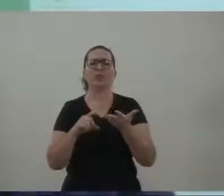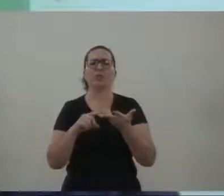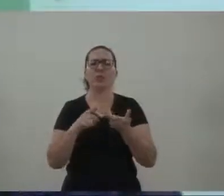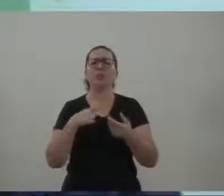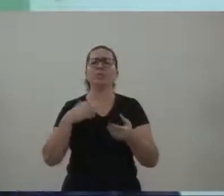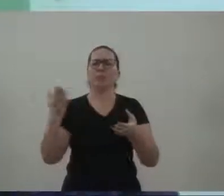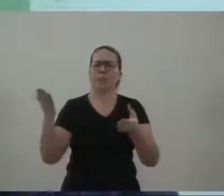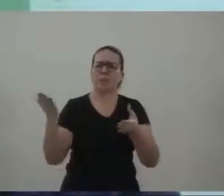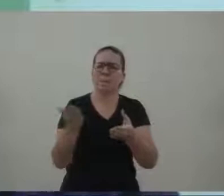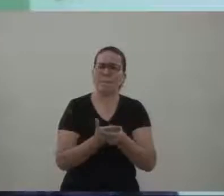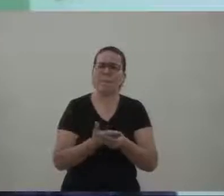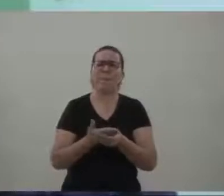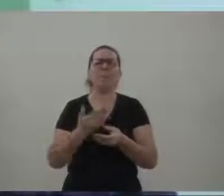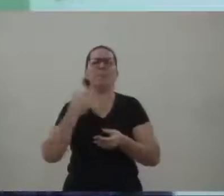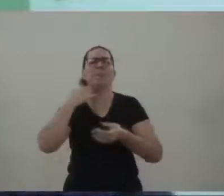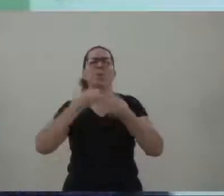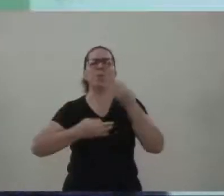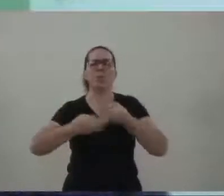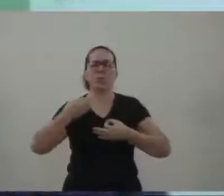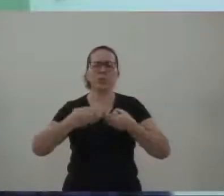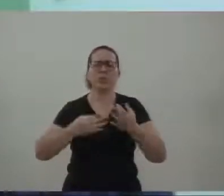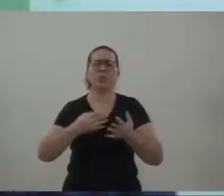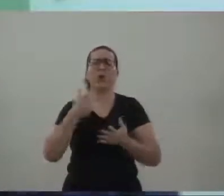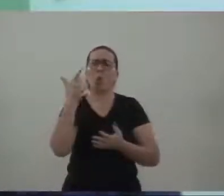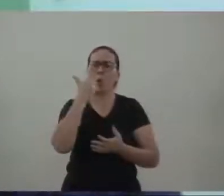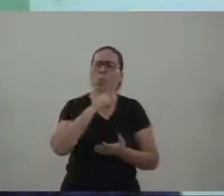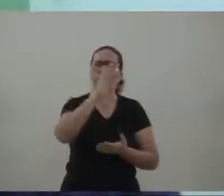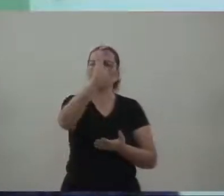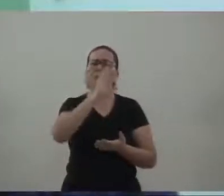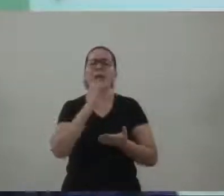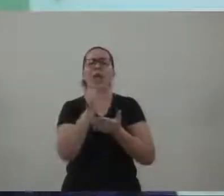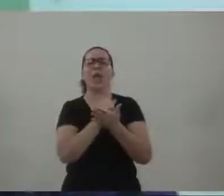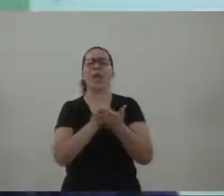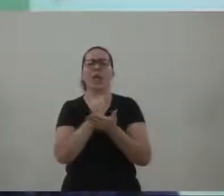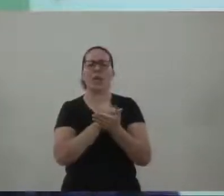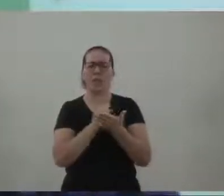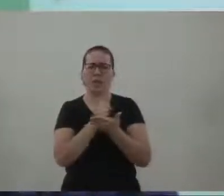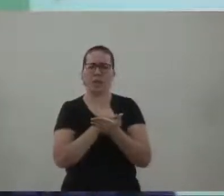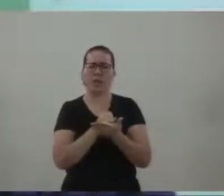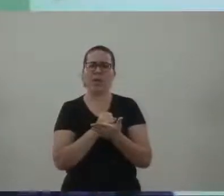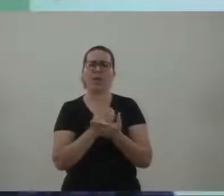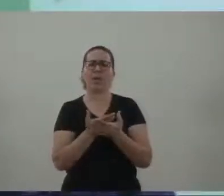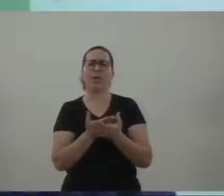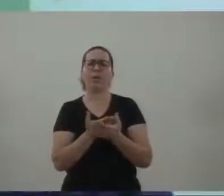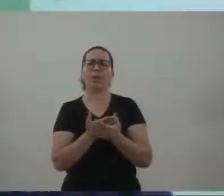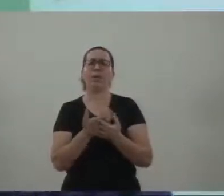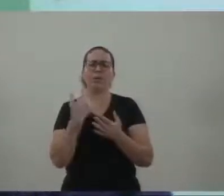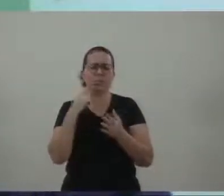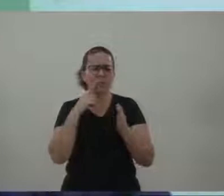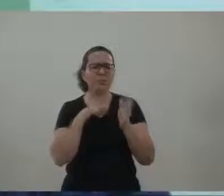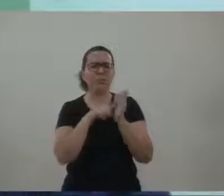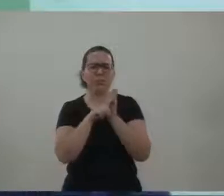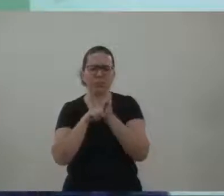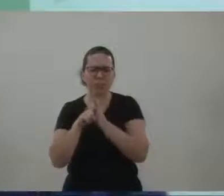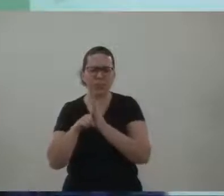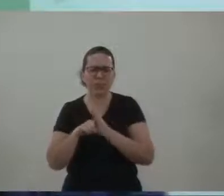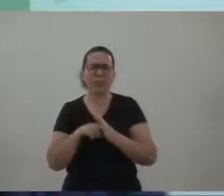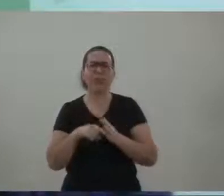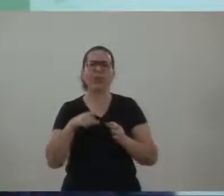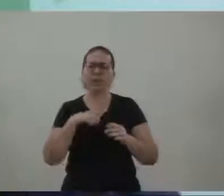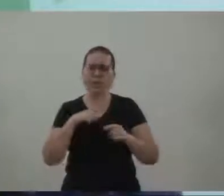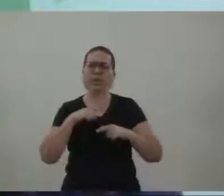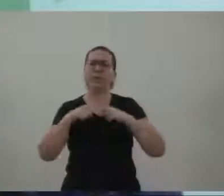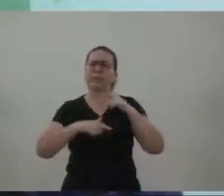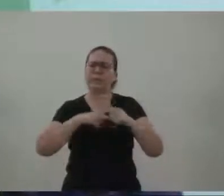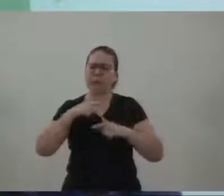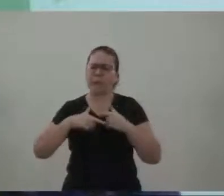com um processo, né, para poder, de fato, receber um remédio de direito. Nós acompanhamos aqui, essa casa tem trabalhado